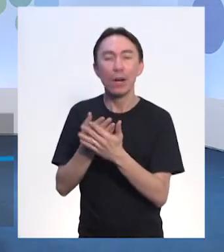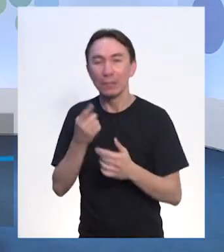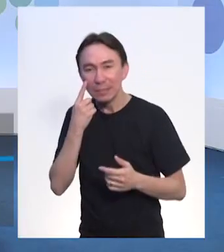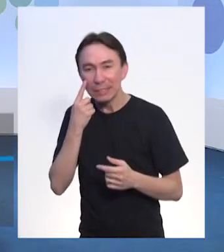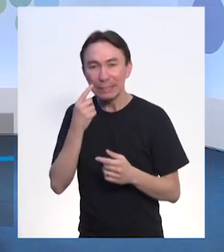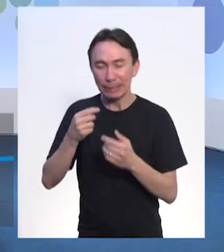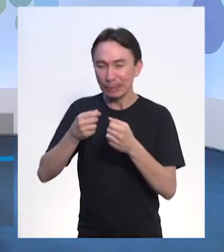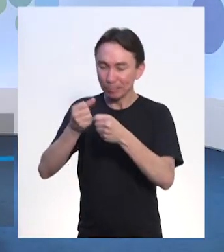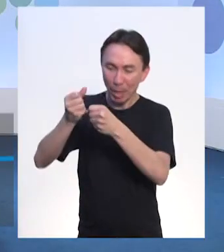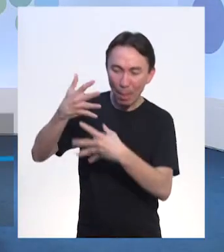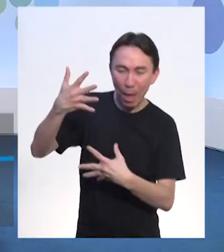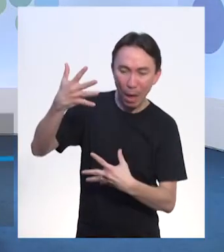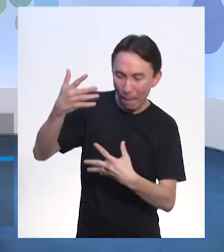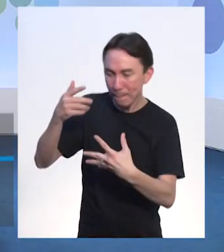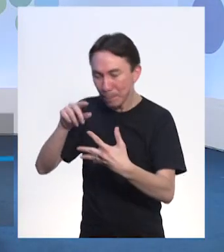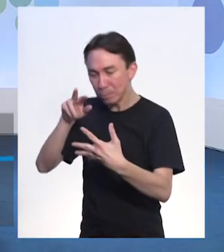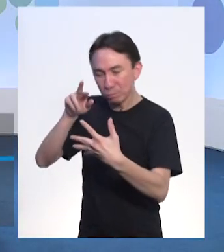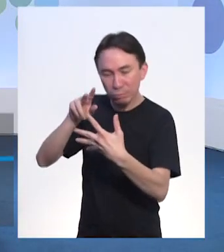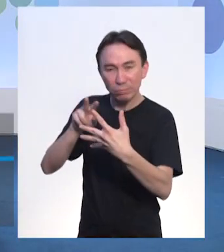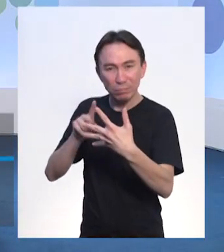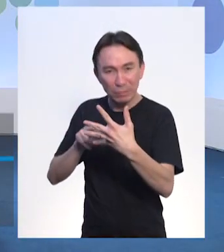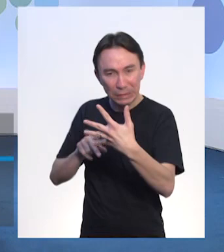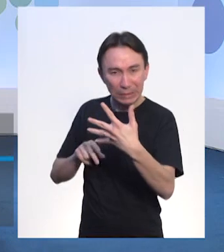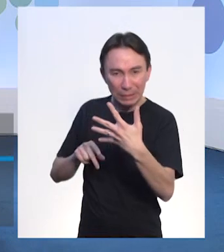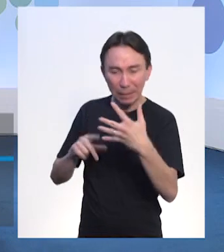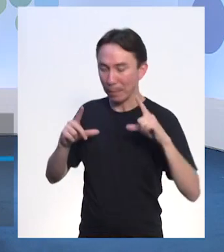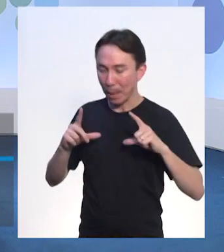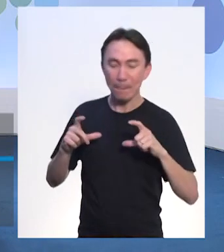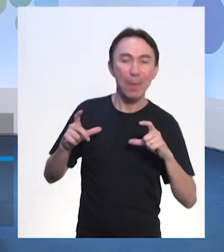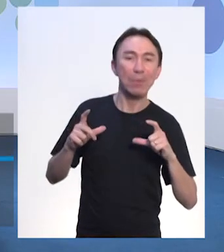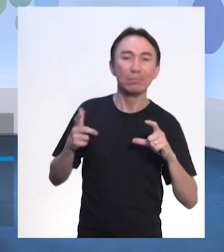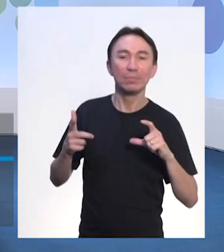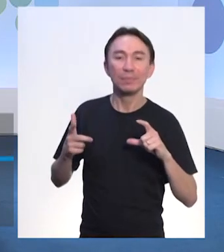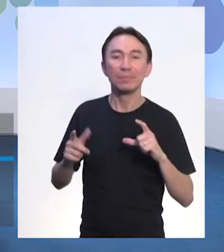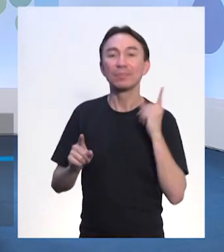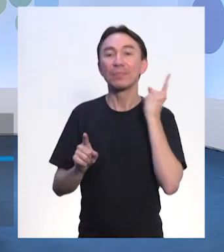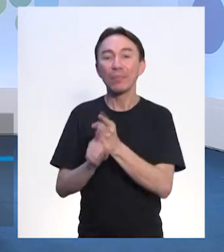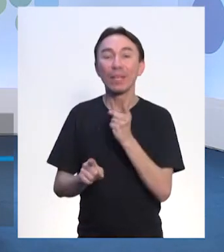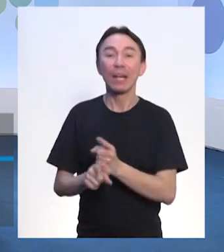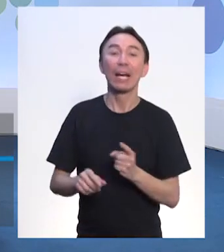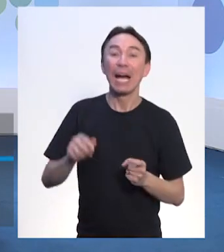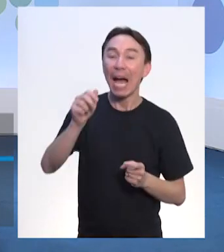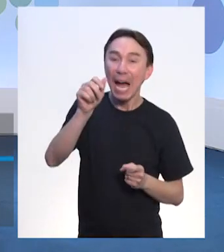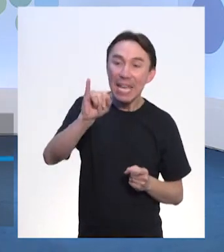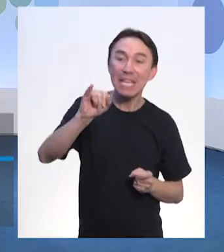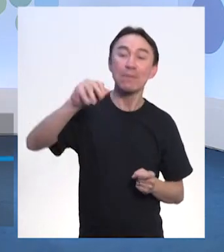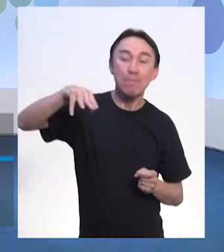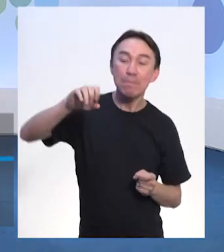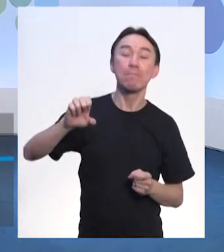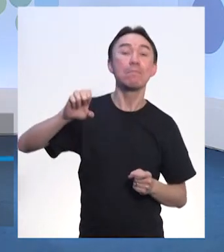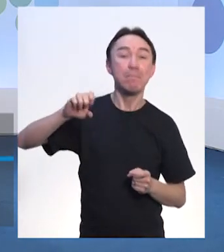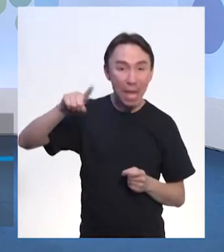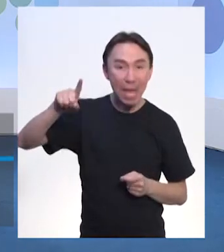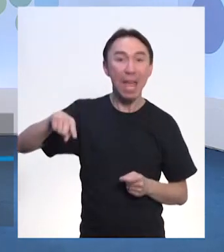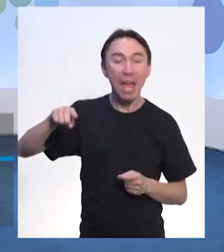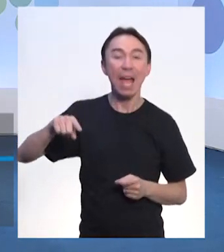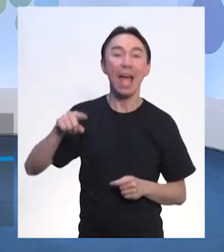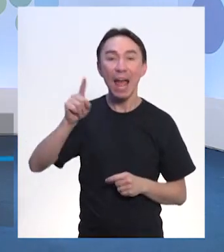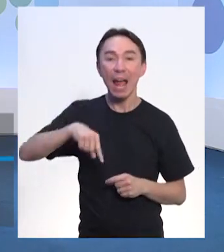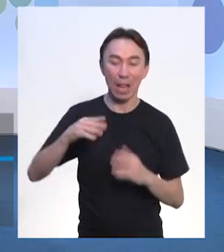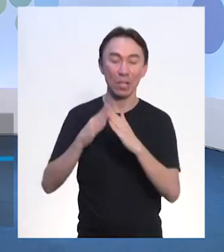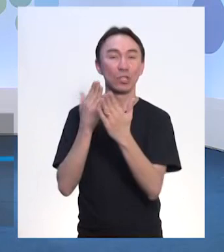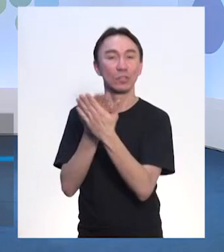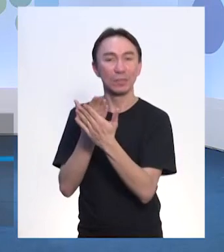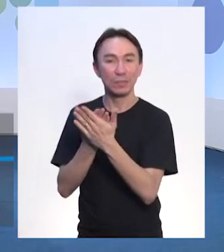eu tô procurando o print. Que eu sou chique, bem. A Aimee, ela é da escola